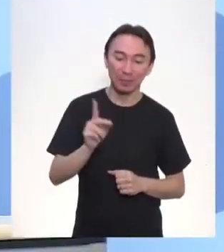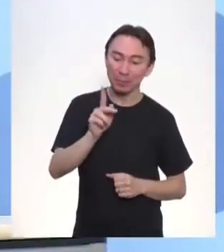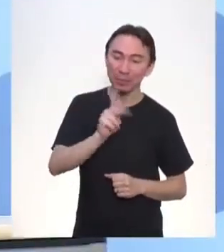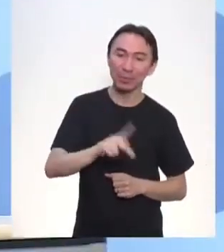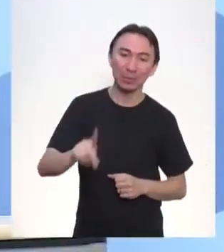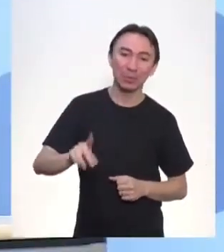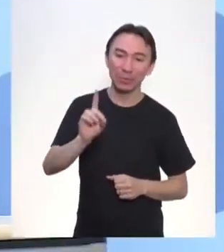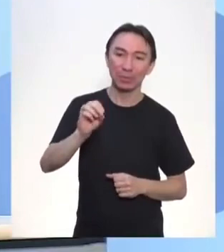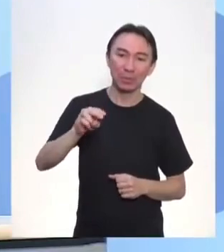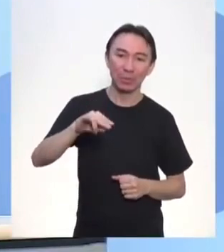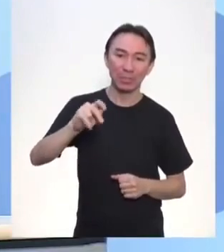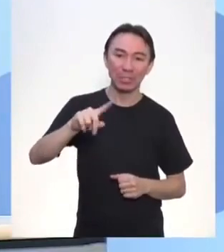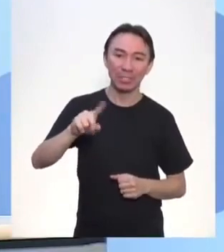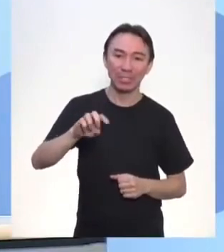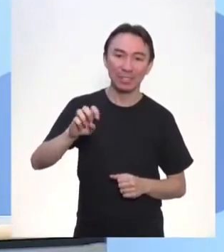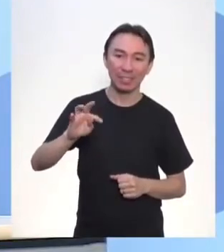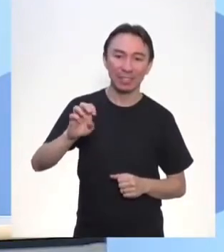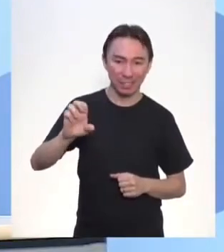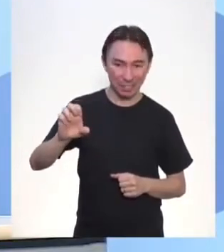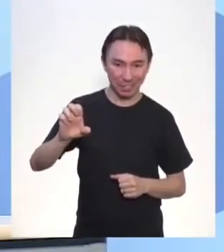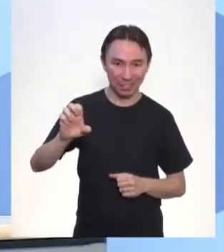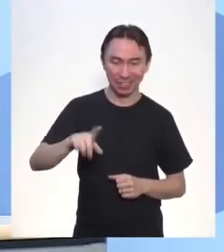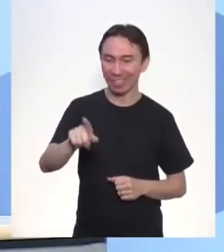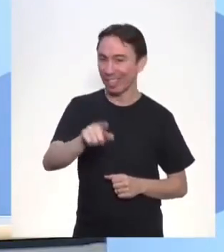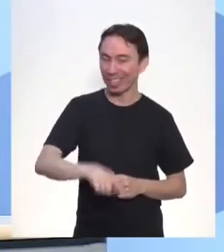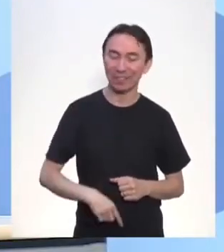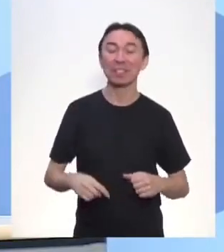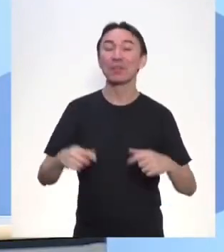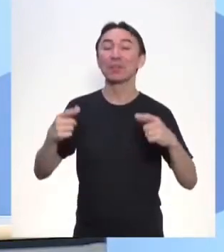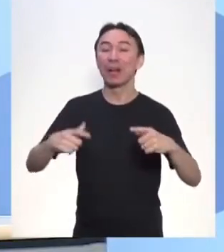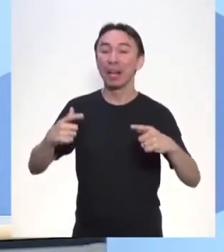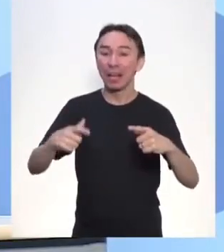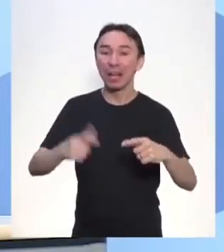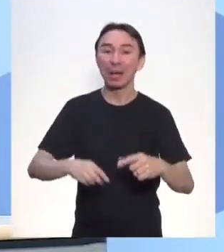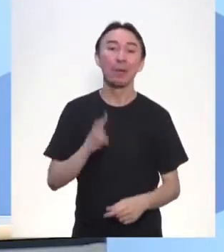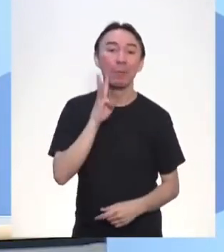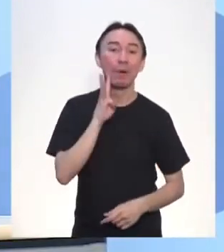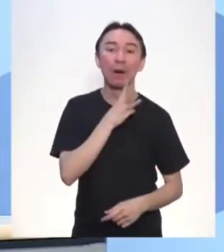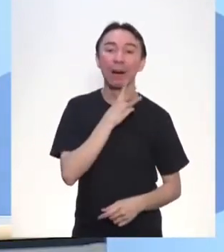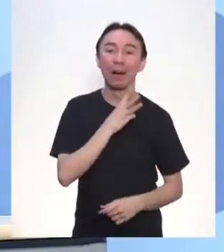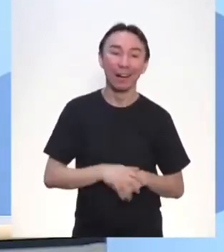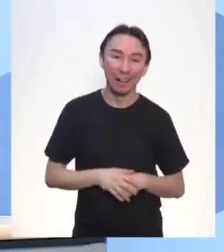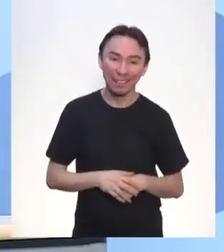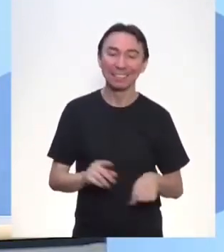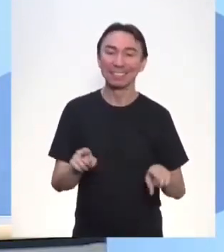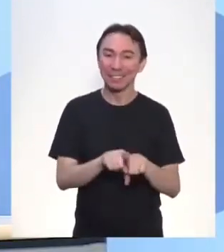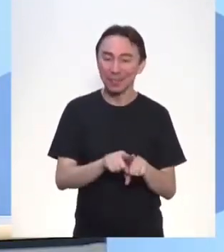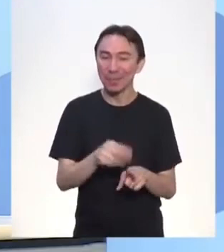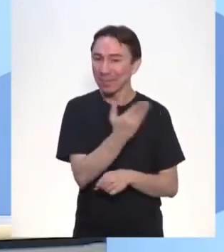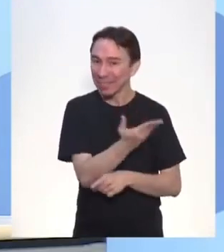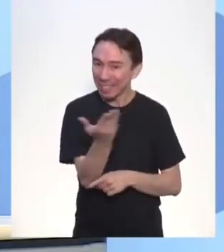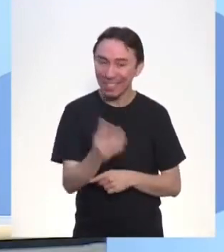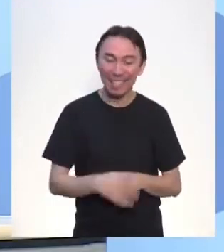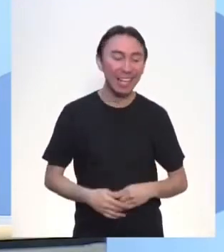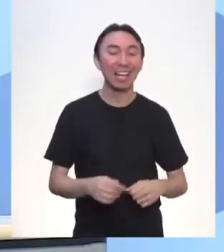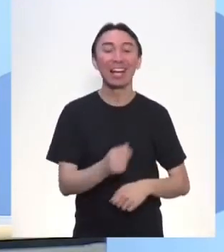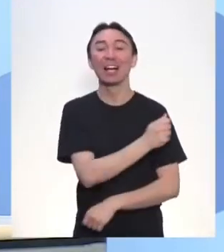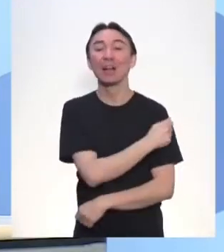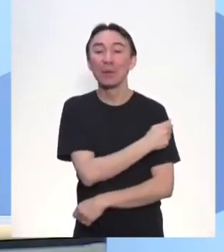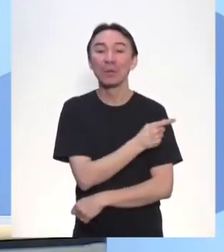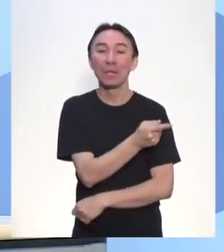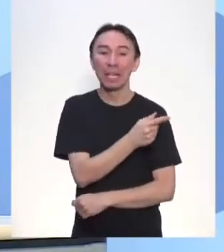Professora Terezinha Sartori, de Mauá. E também para os alunos da Escola Estadual Senador Vicente